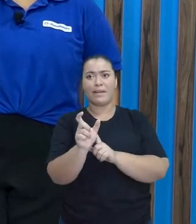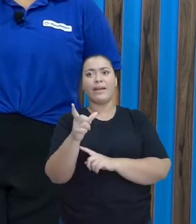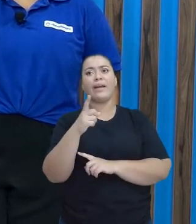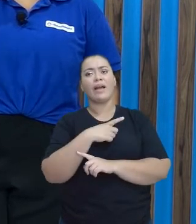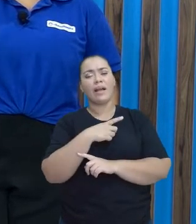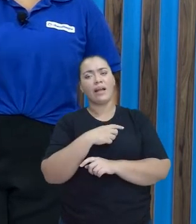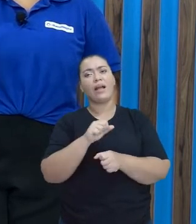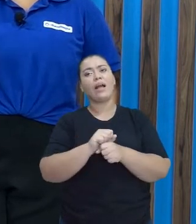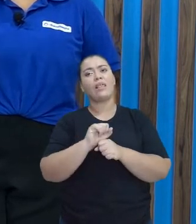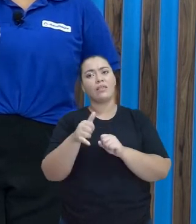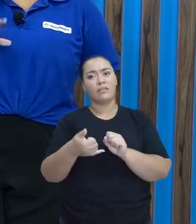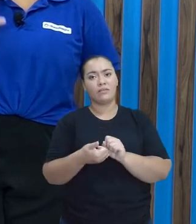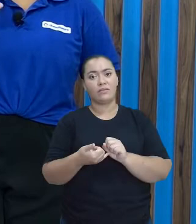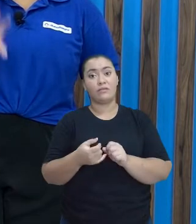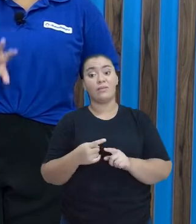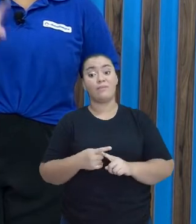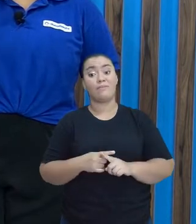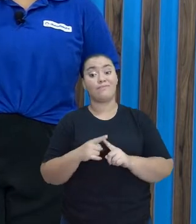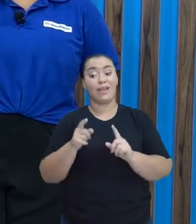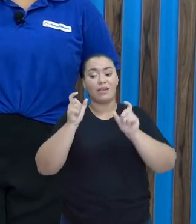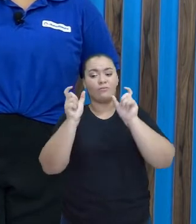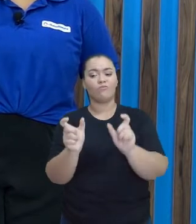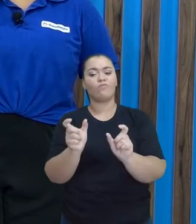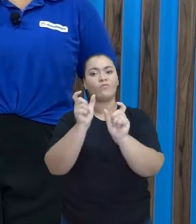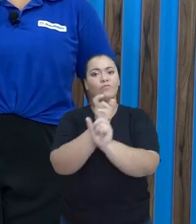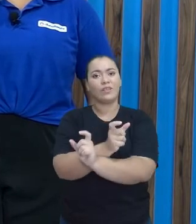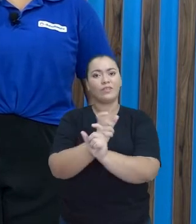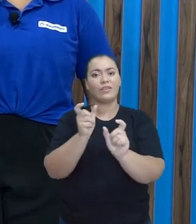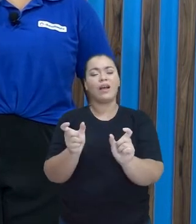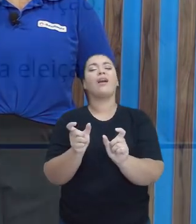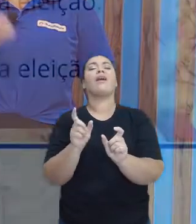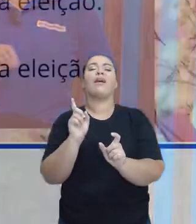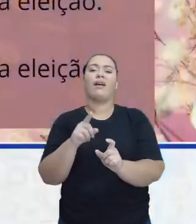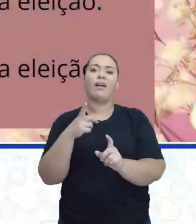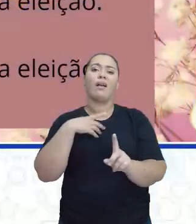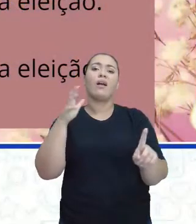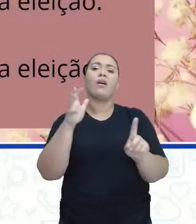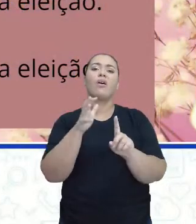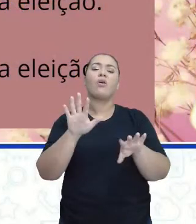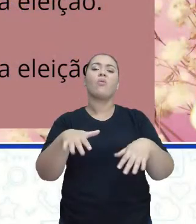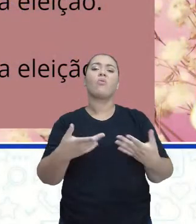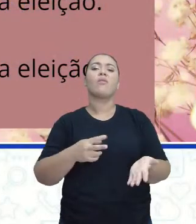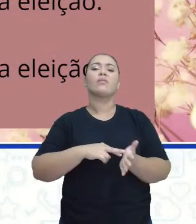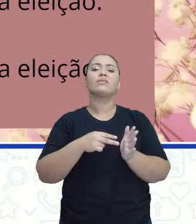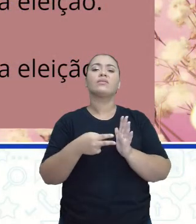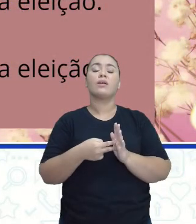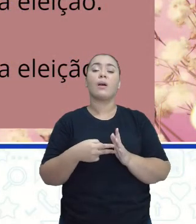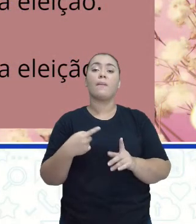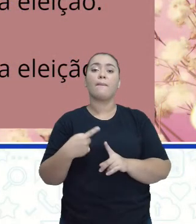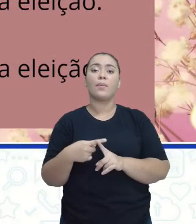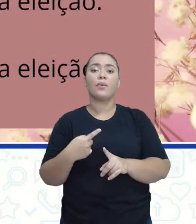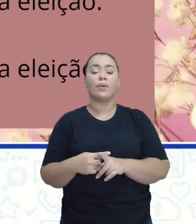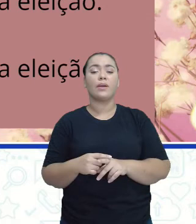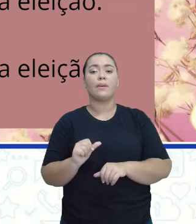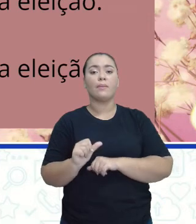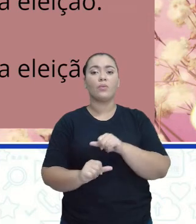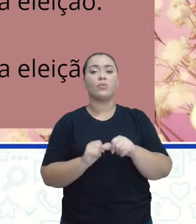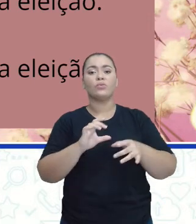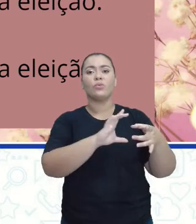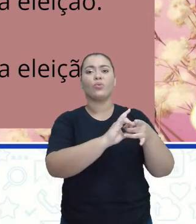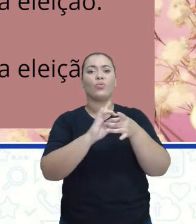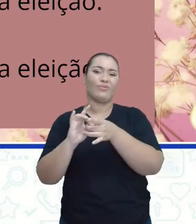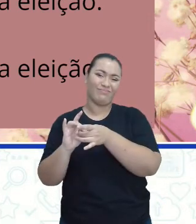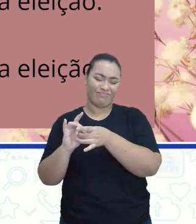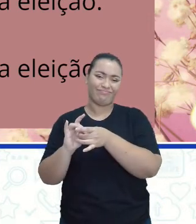um adjetivo, mas a mera ordem influencia no sentido. Por quê? Porque a gente mudou o contexto. A gente mudou